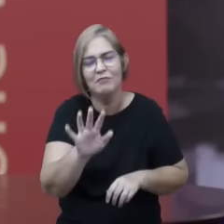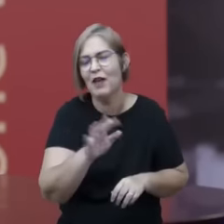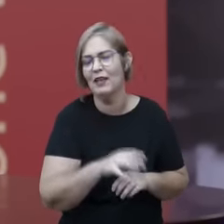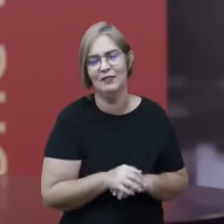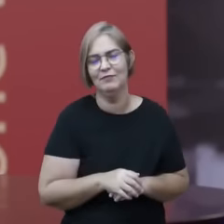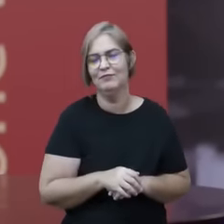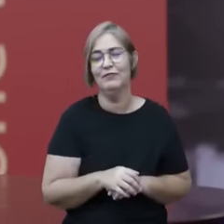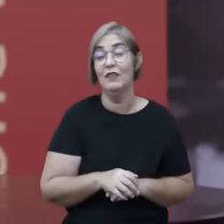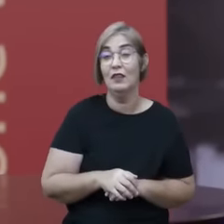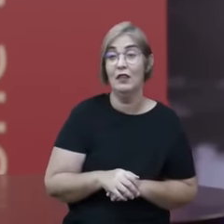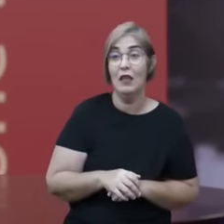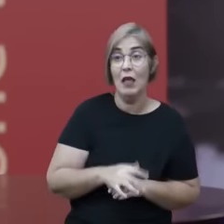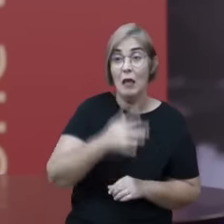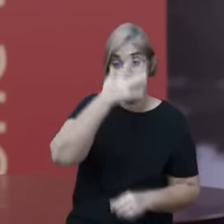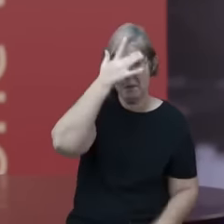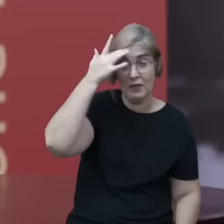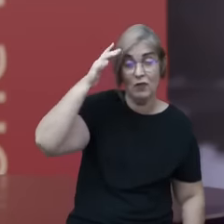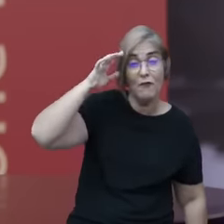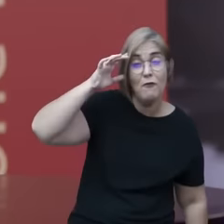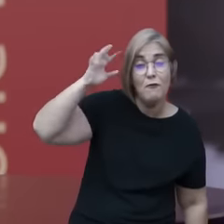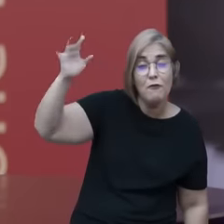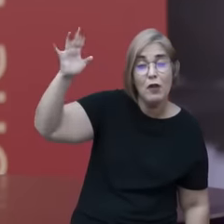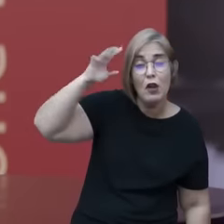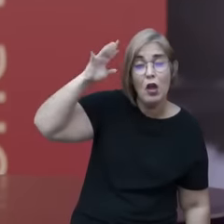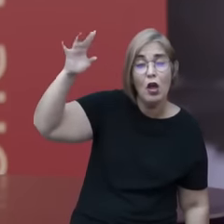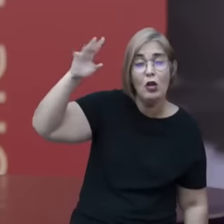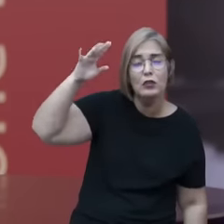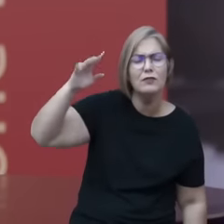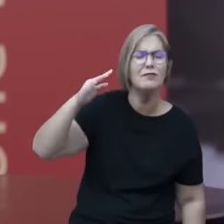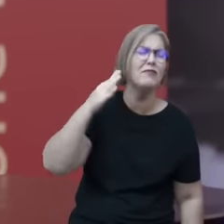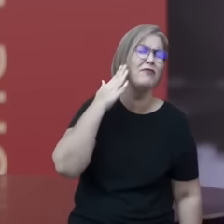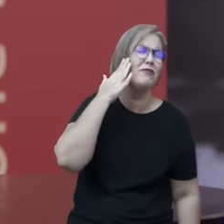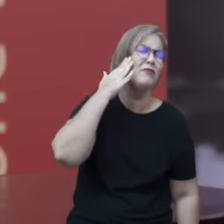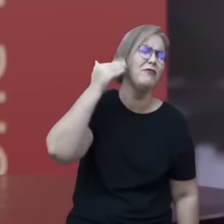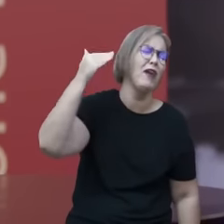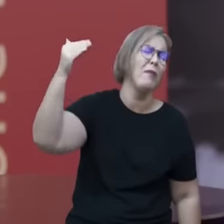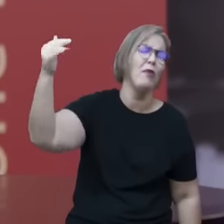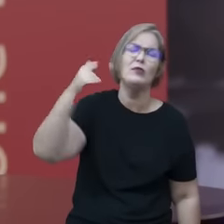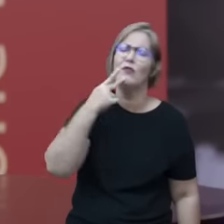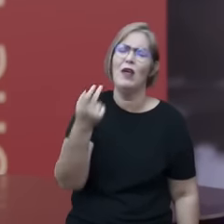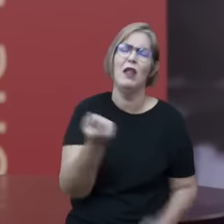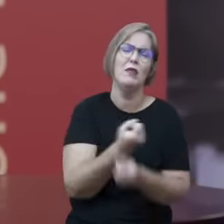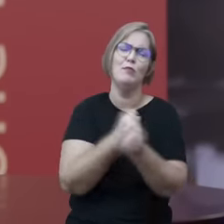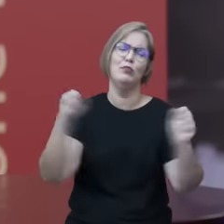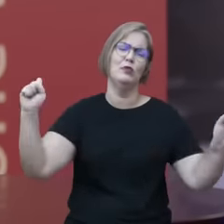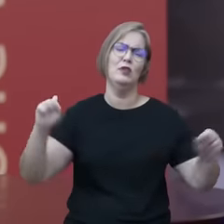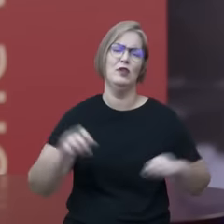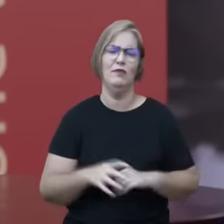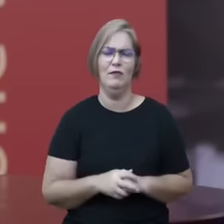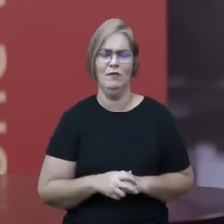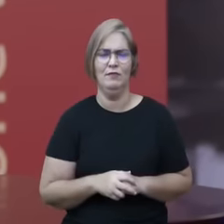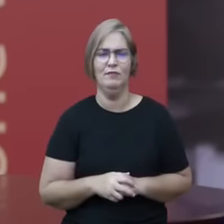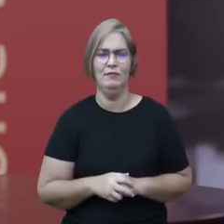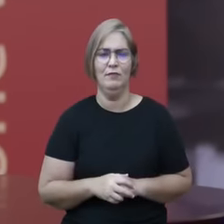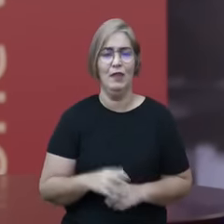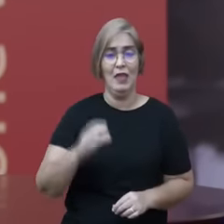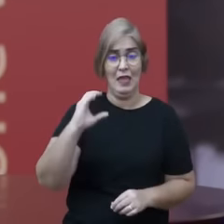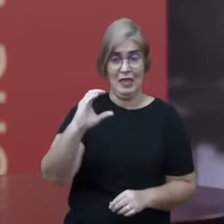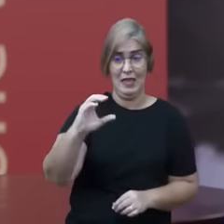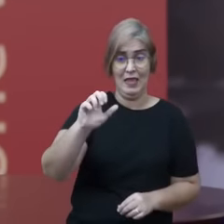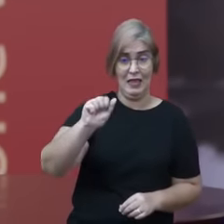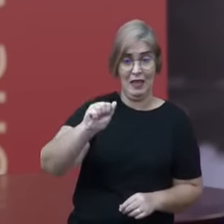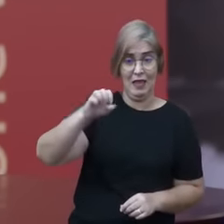filósofos ao construirem um um sistema do mundo. Mas o que o Caminho vai dizer é justamente eh que o pensamento